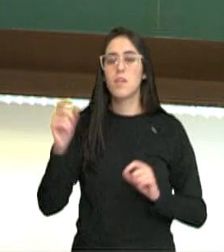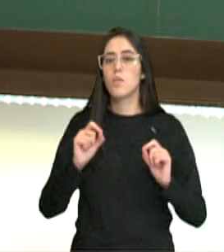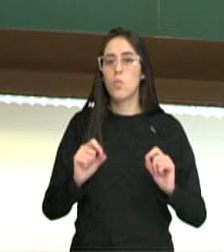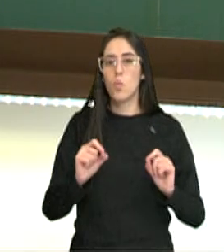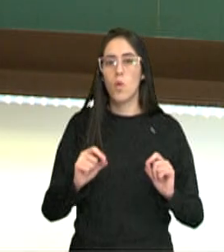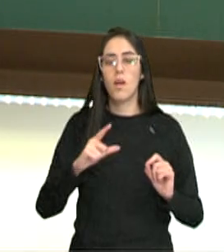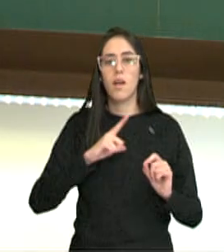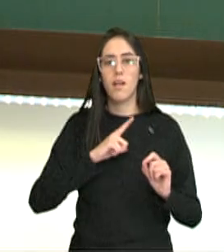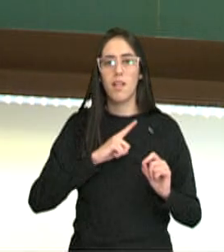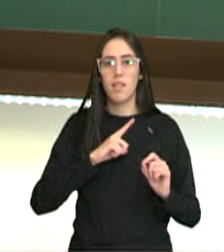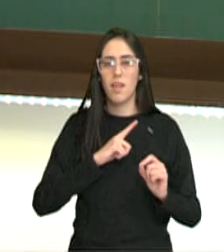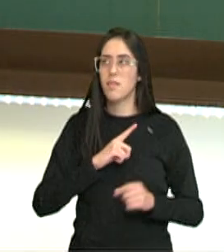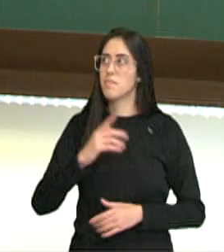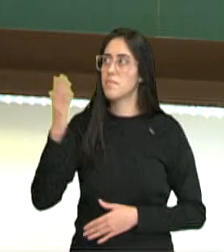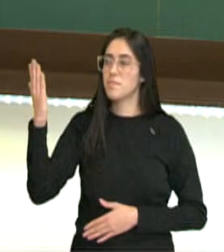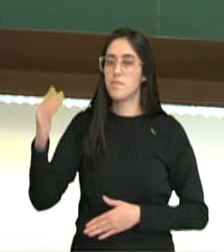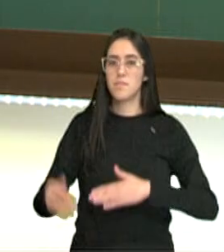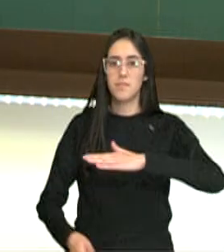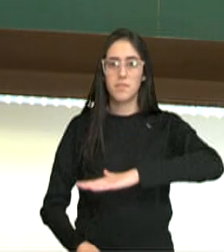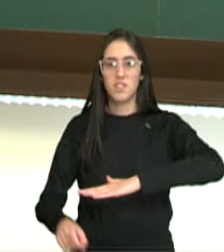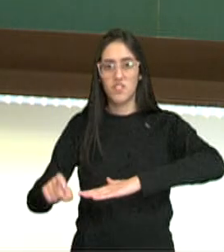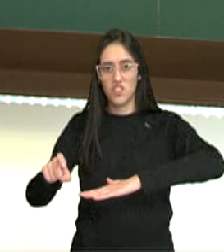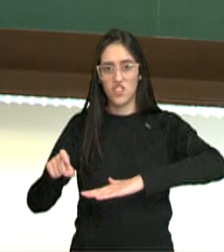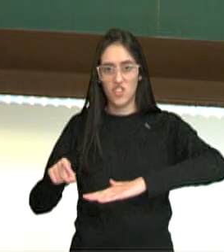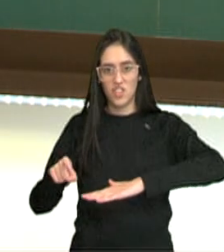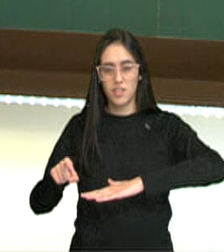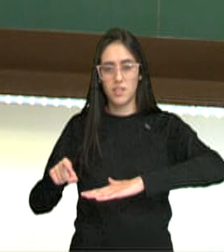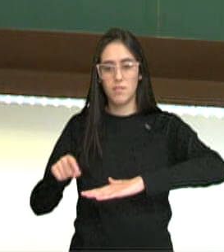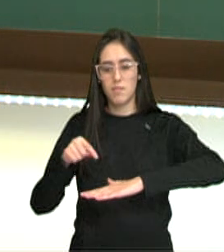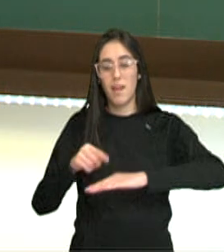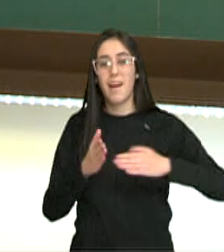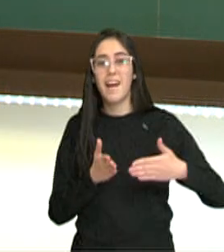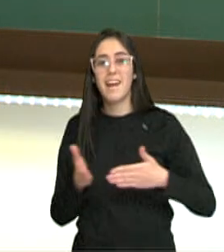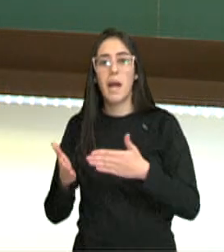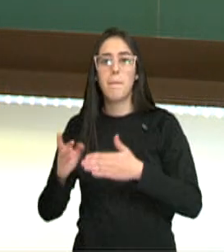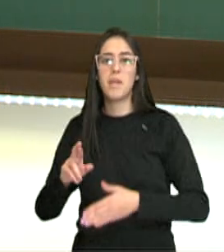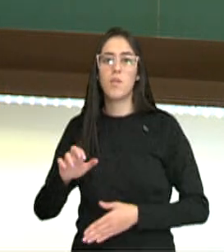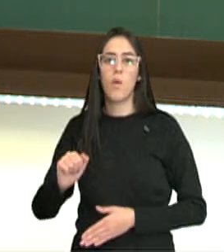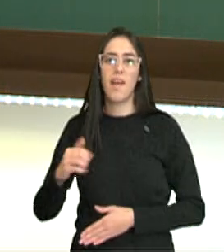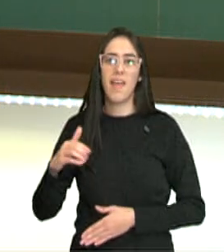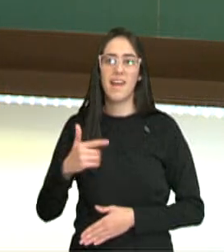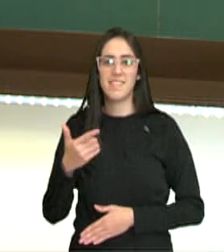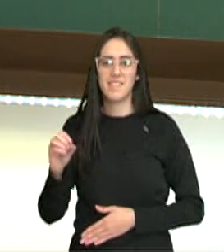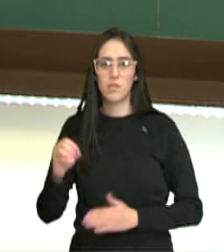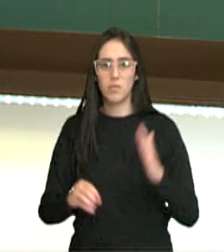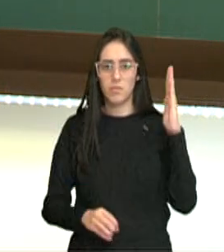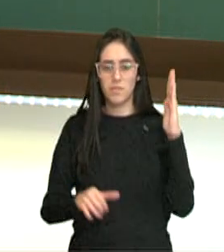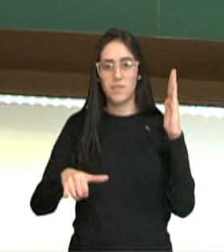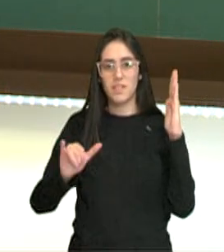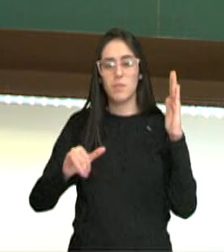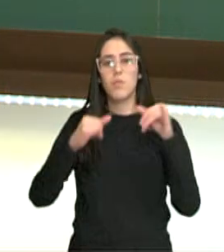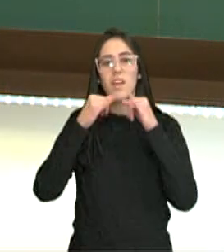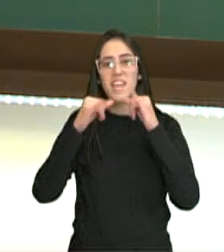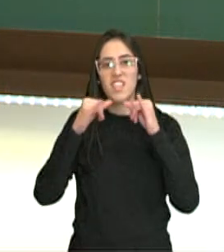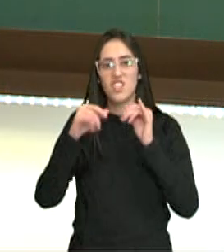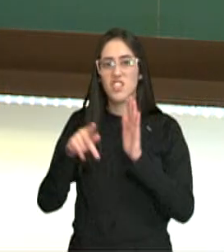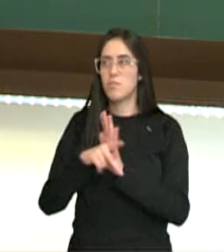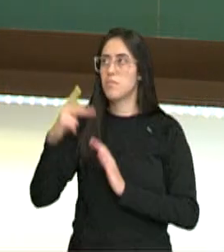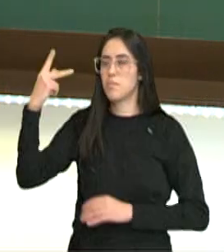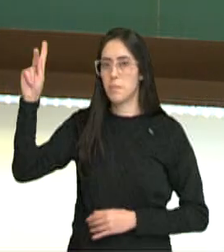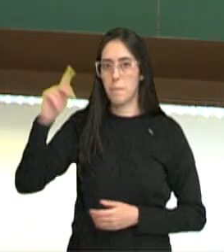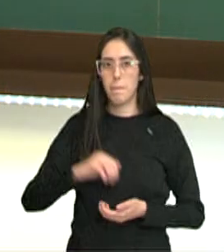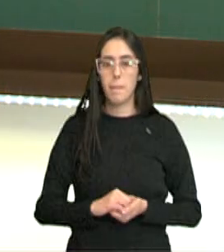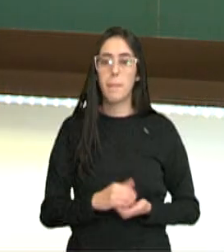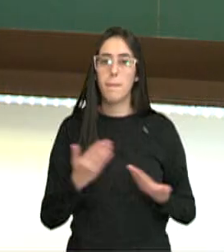são representados assim, ó. No eixo X, a gente expressa o caminho da reação e no eixo Y, a energia fornecida. E aí,